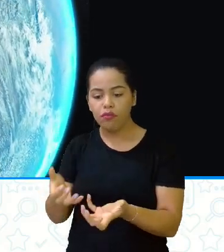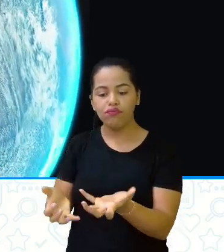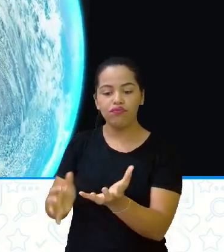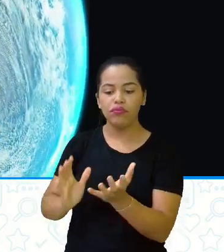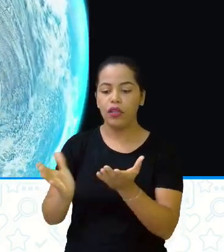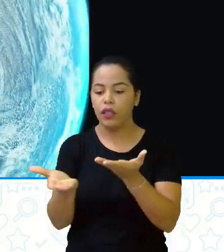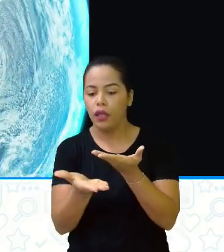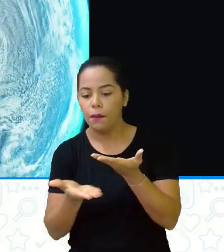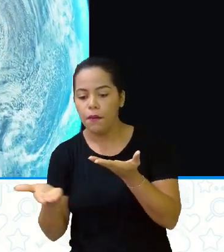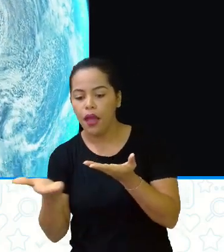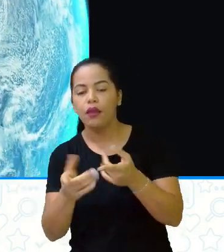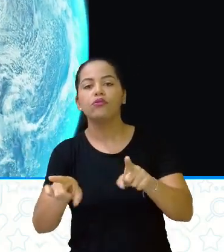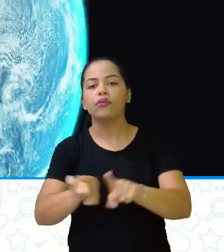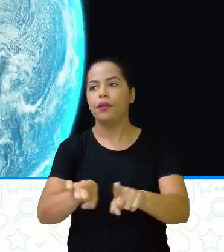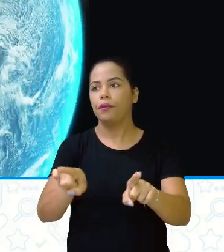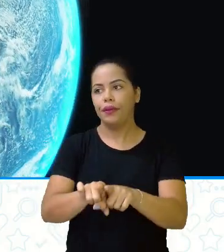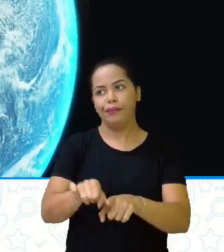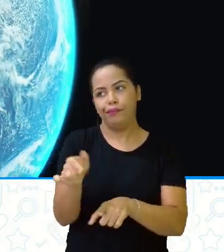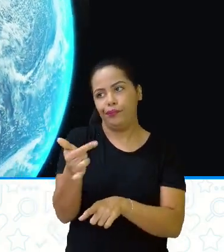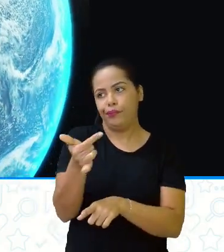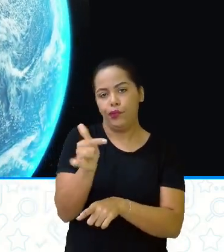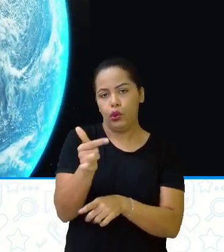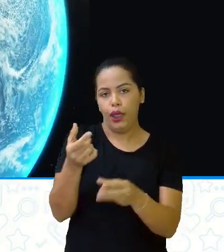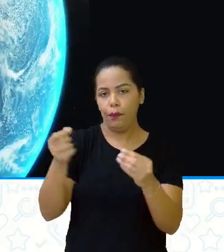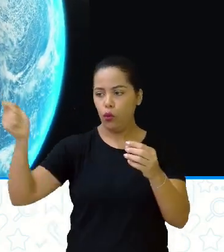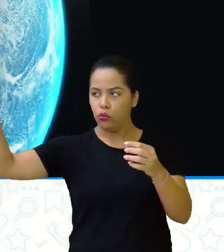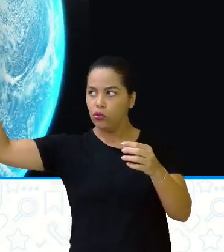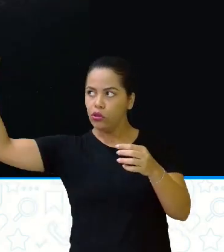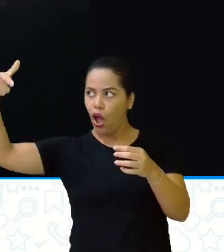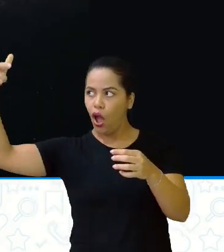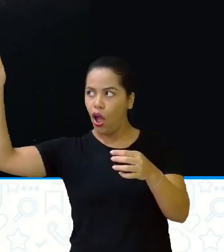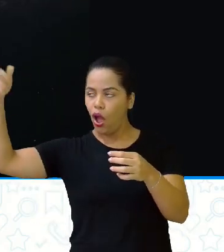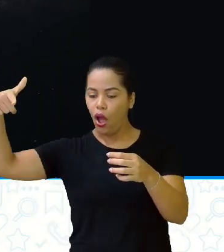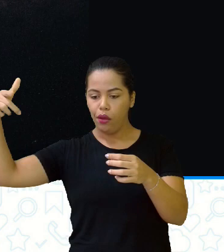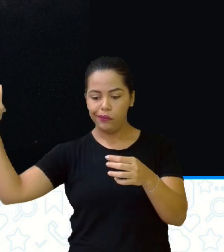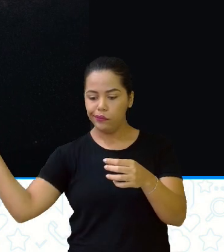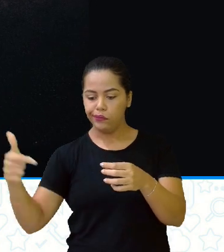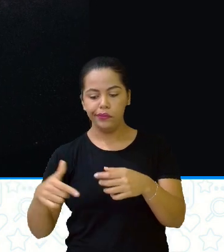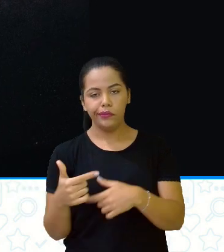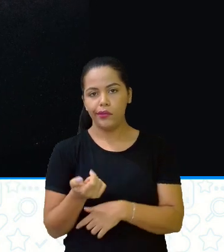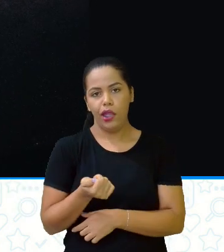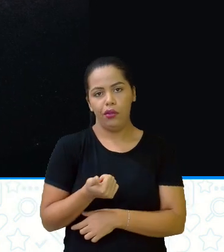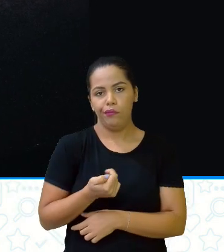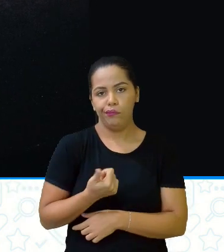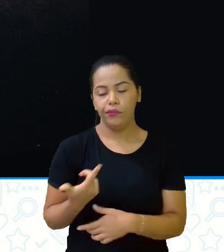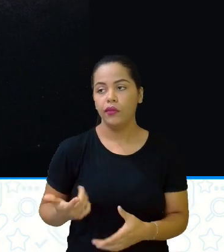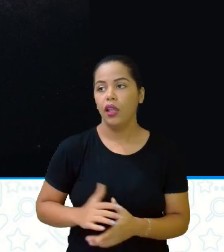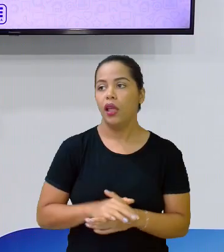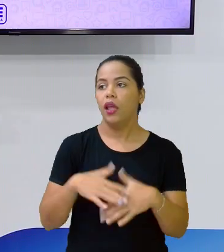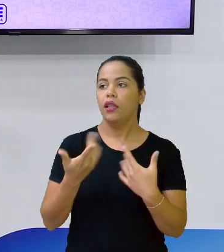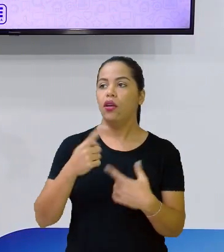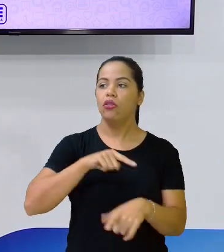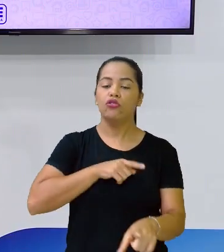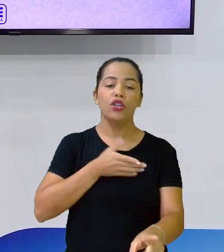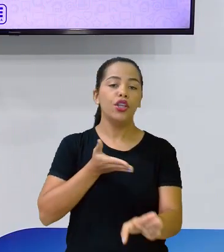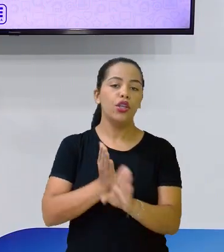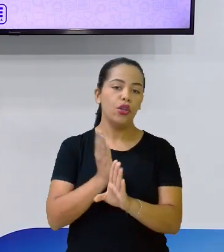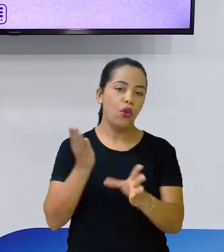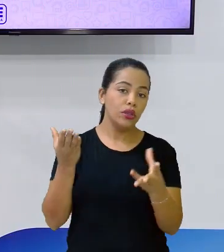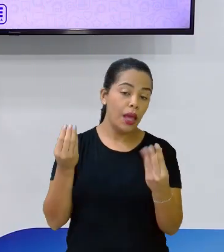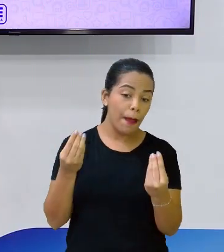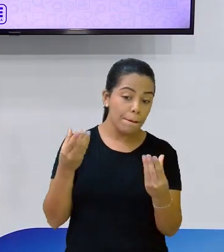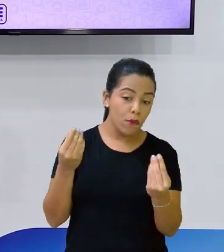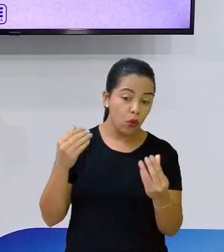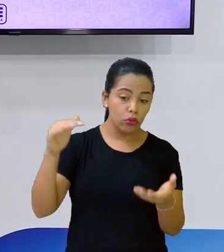agora. Olha só que interessante. Nessa outra região aqui, também a gente vai encontrar esse gelo em grande